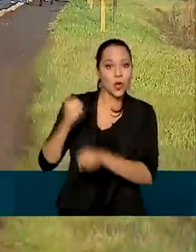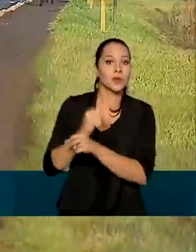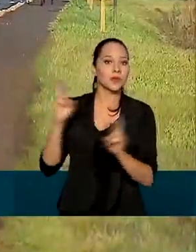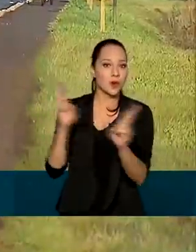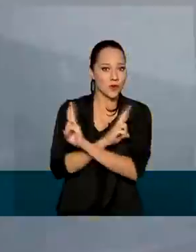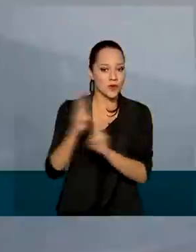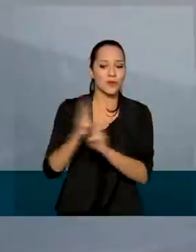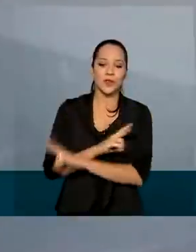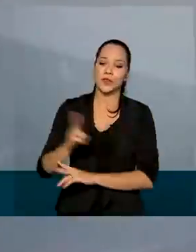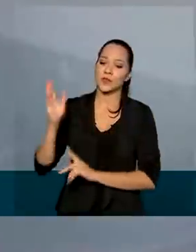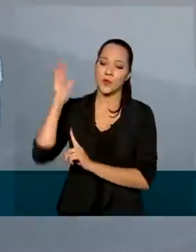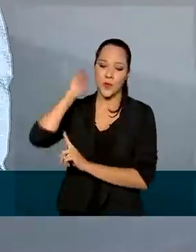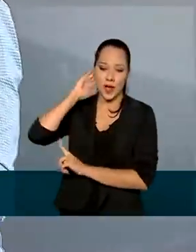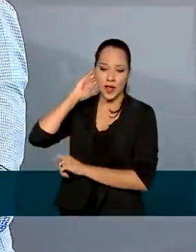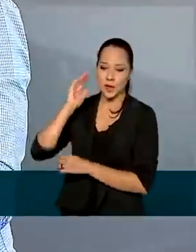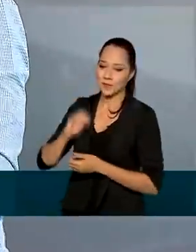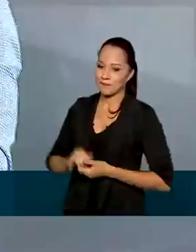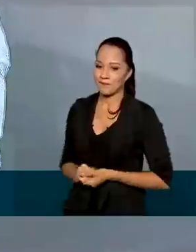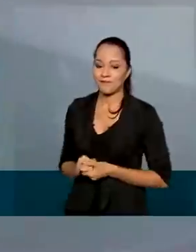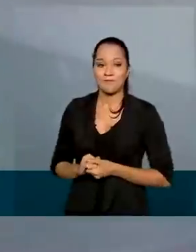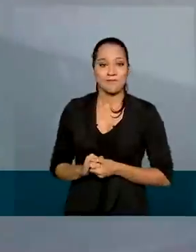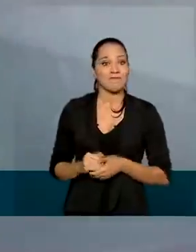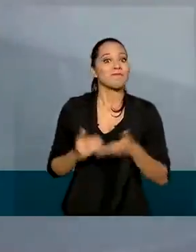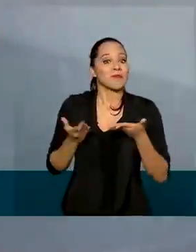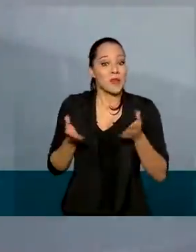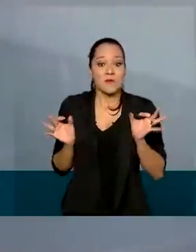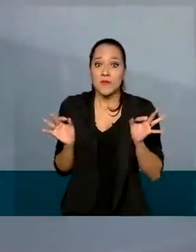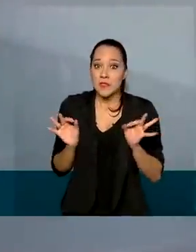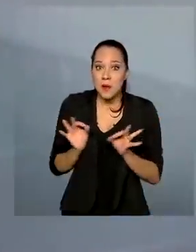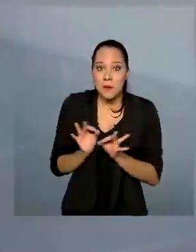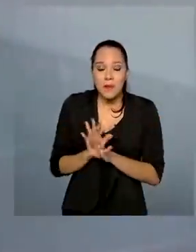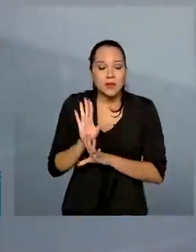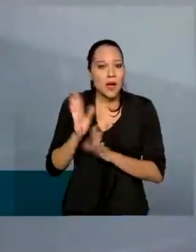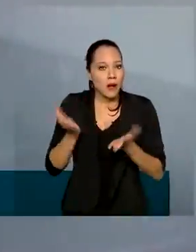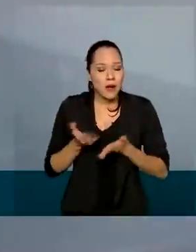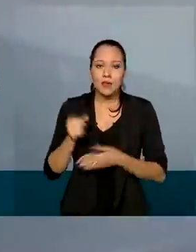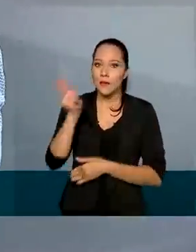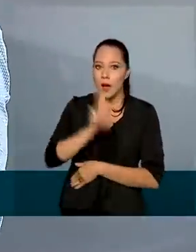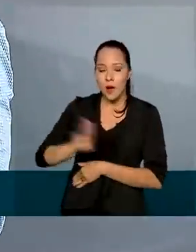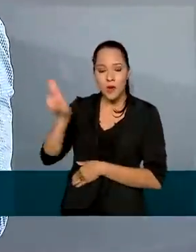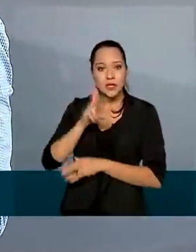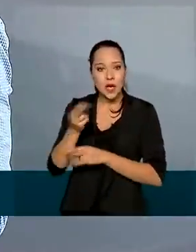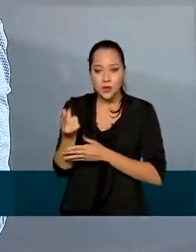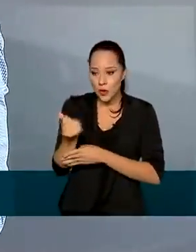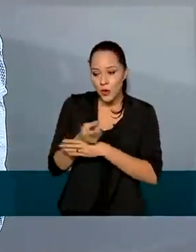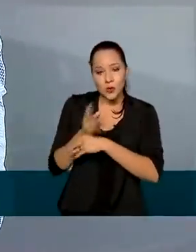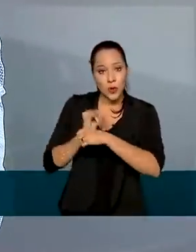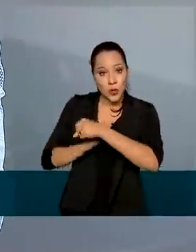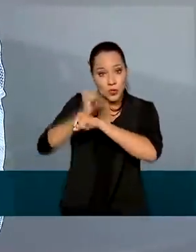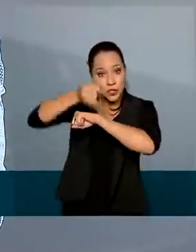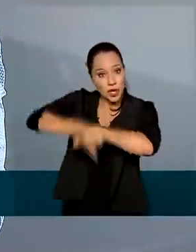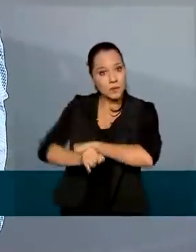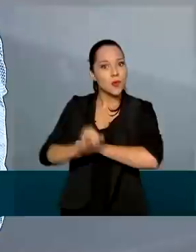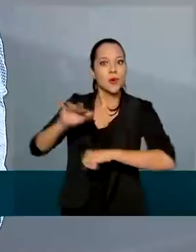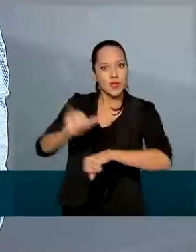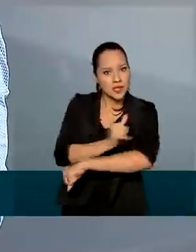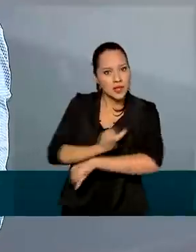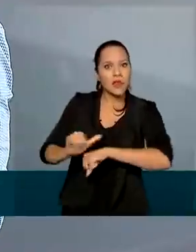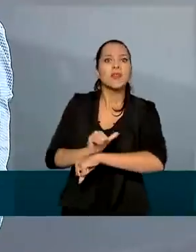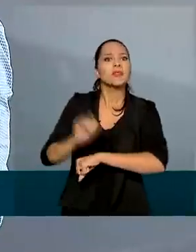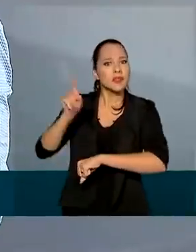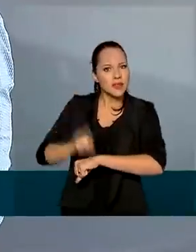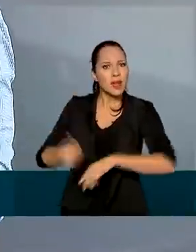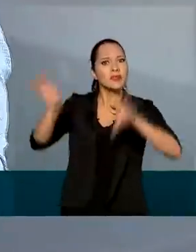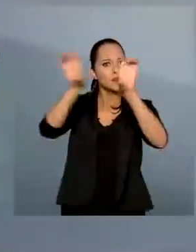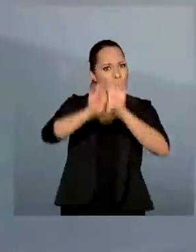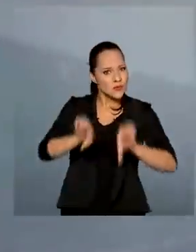rodovias do Paraná. Finalmente, estamos utilizando os recursos de Itaipu em ações que são extremamente